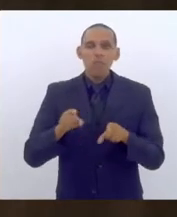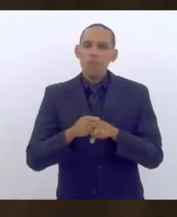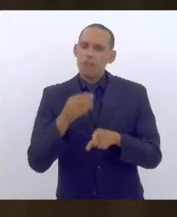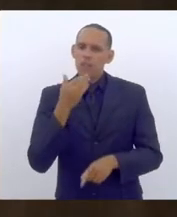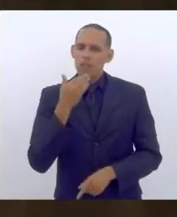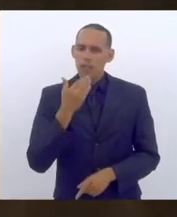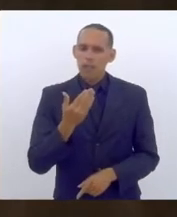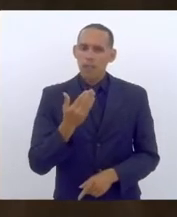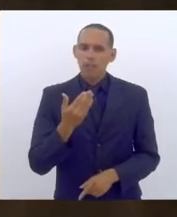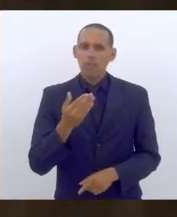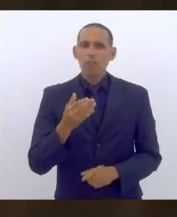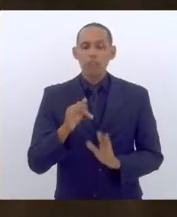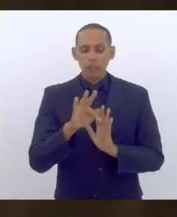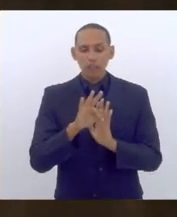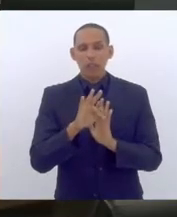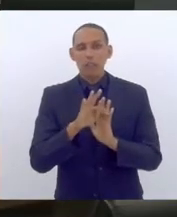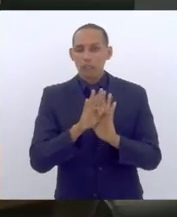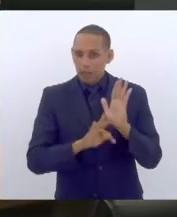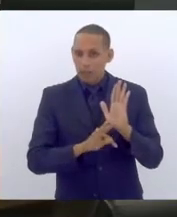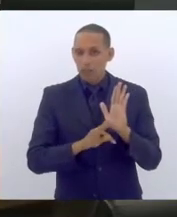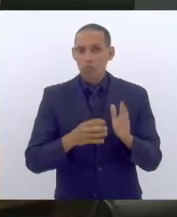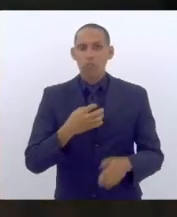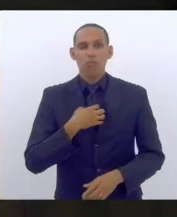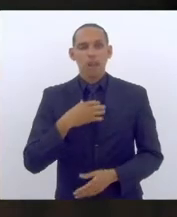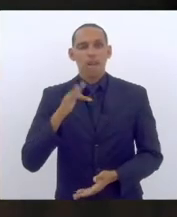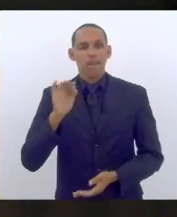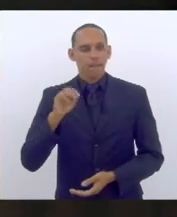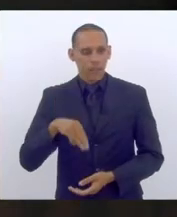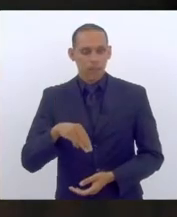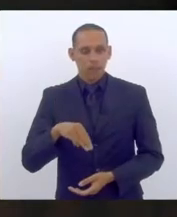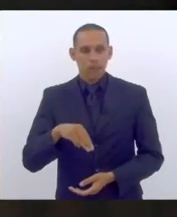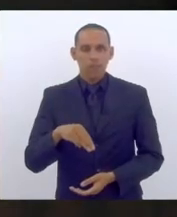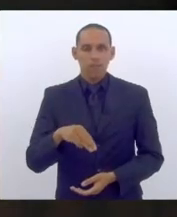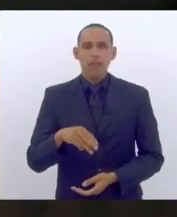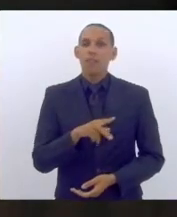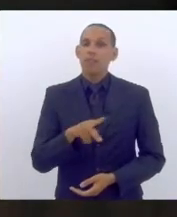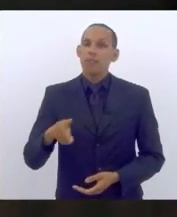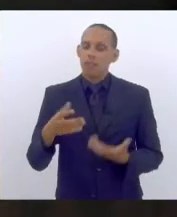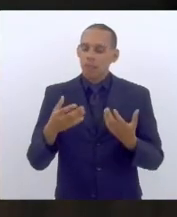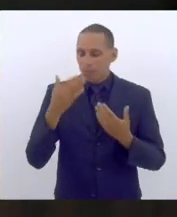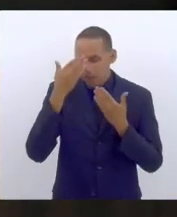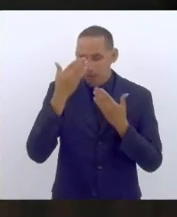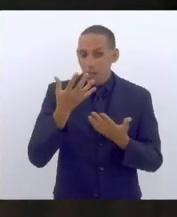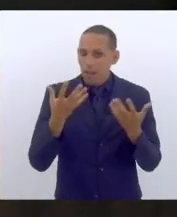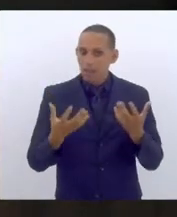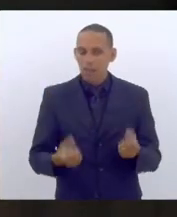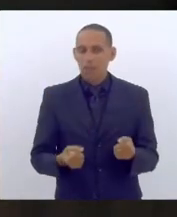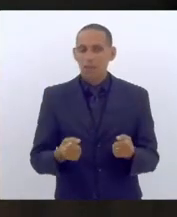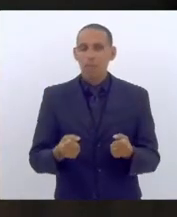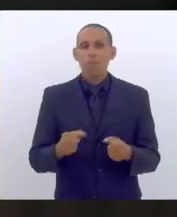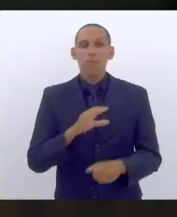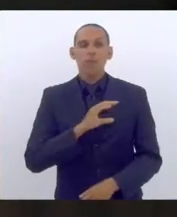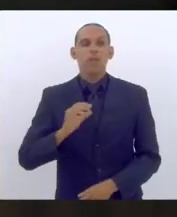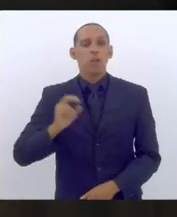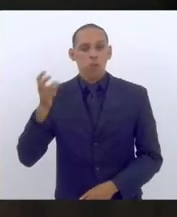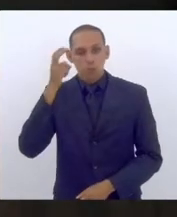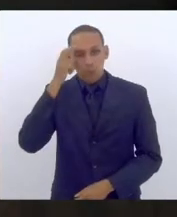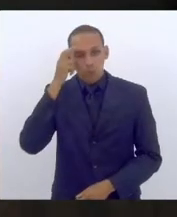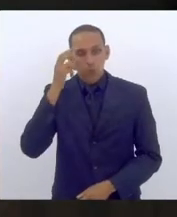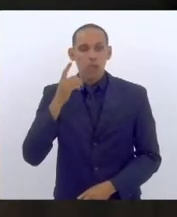a vossa excelência forma Afinal de redação previdência agradece e defere-se de vossa excelência pela comissão de Cultura deputada